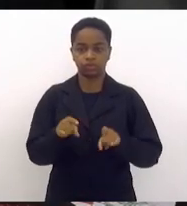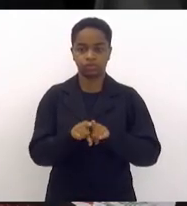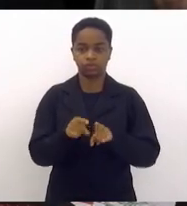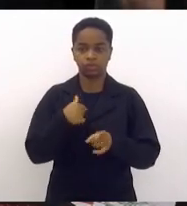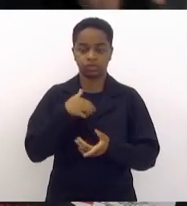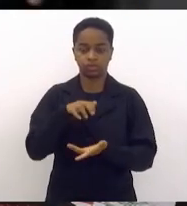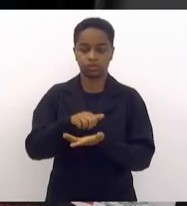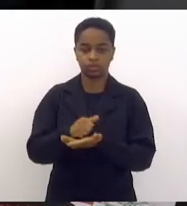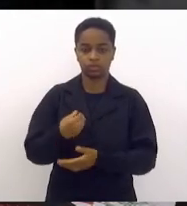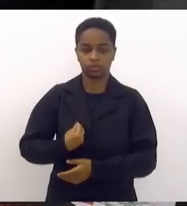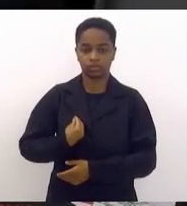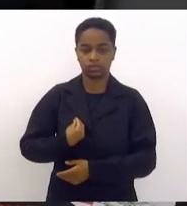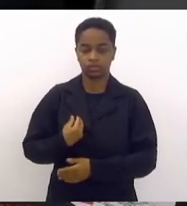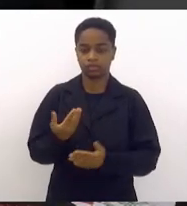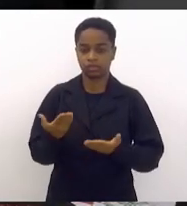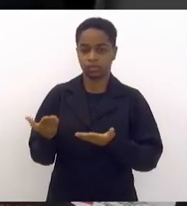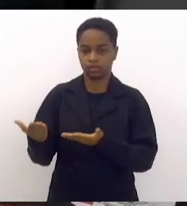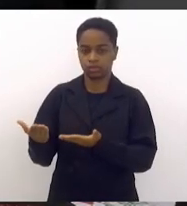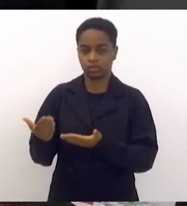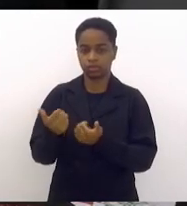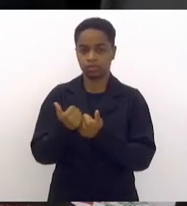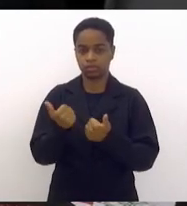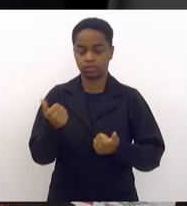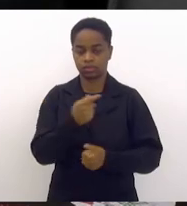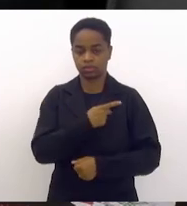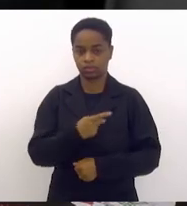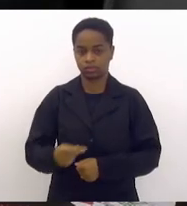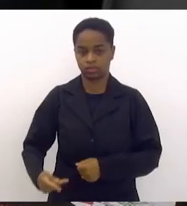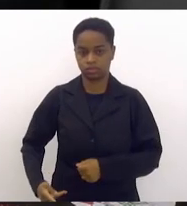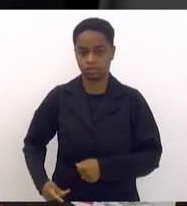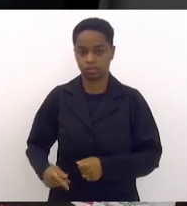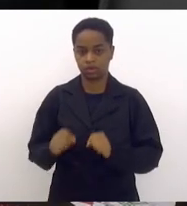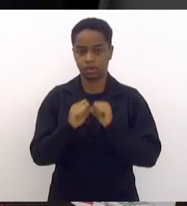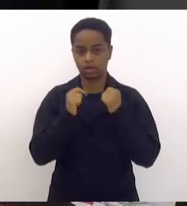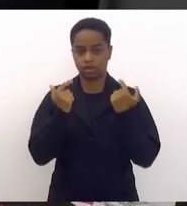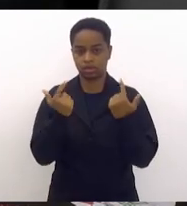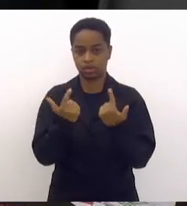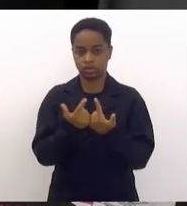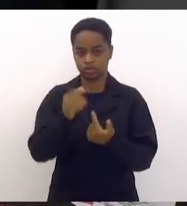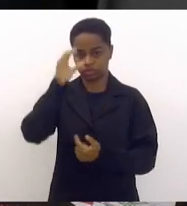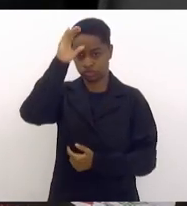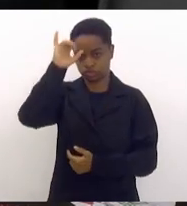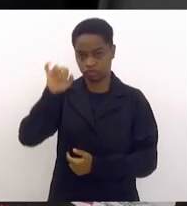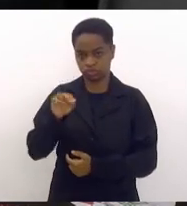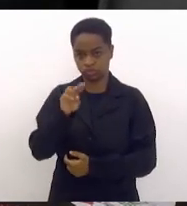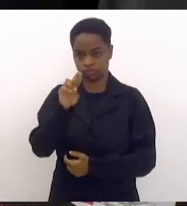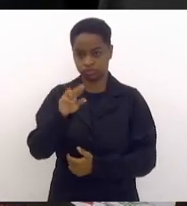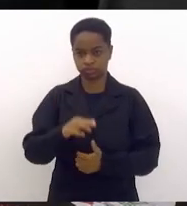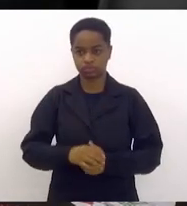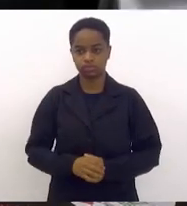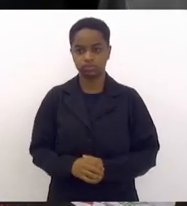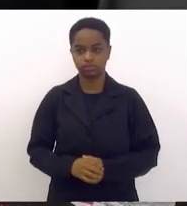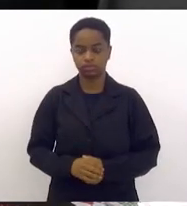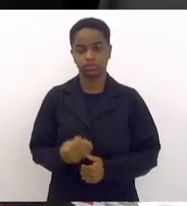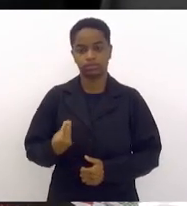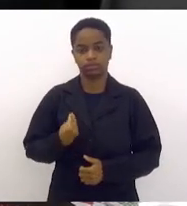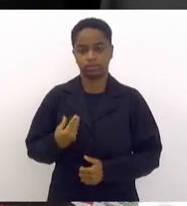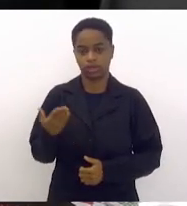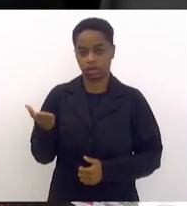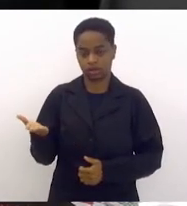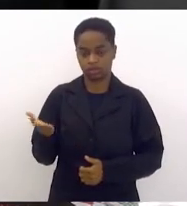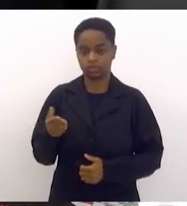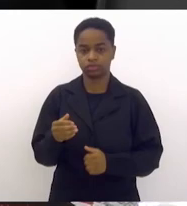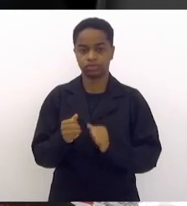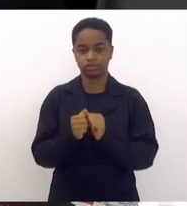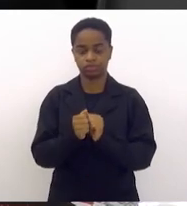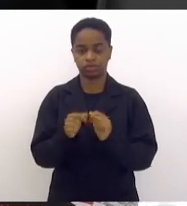a presença da minha querida vice-presidente da Assembleia Legislativa tia Ju que tá aqui conosco